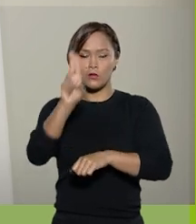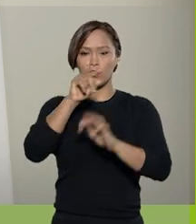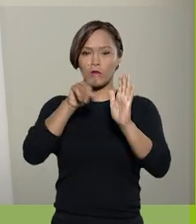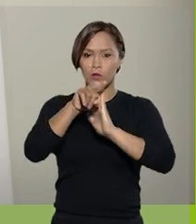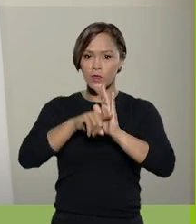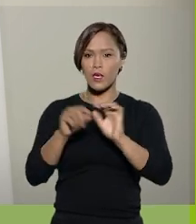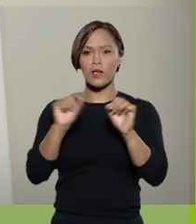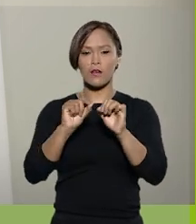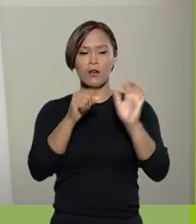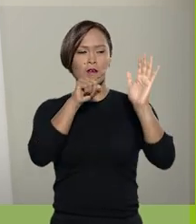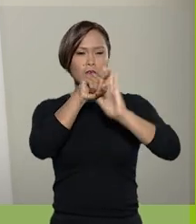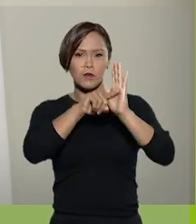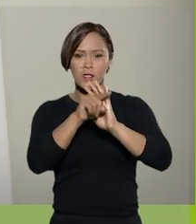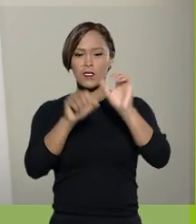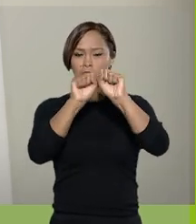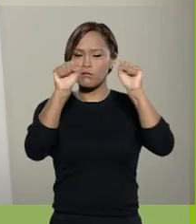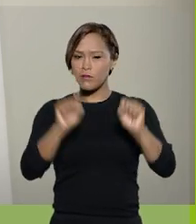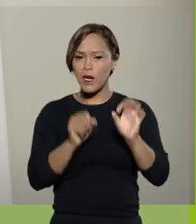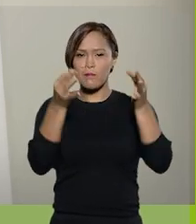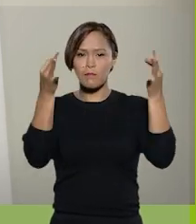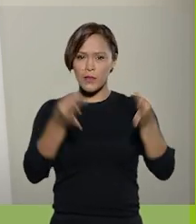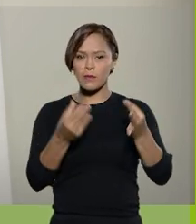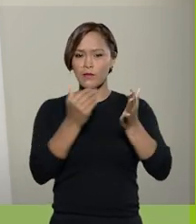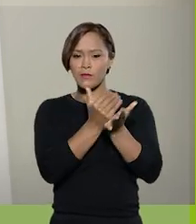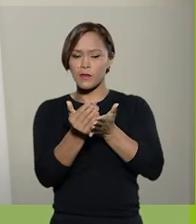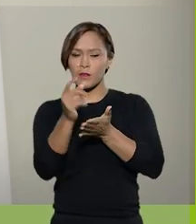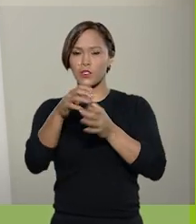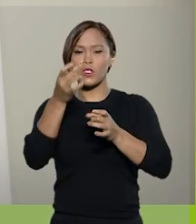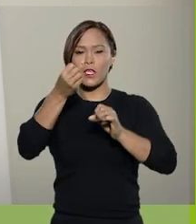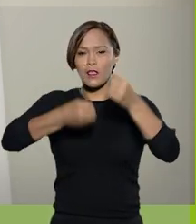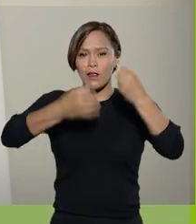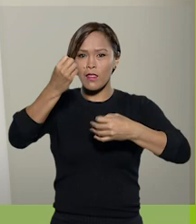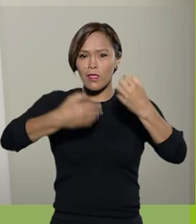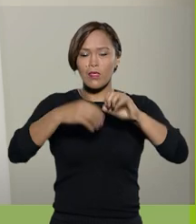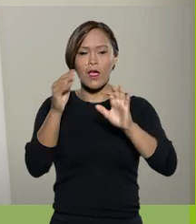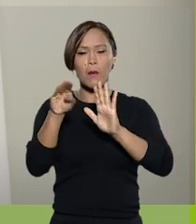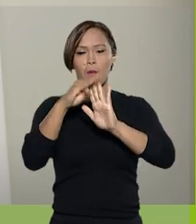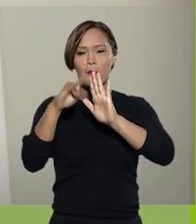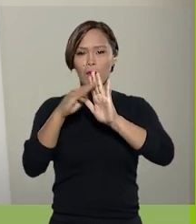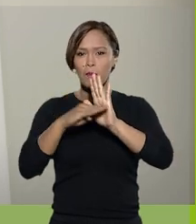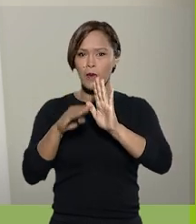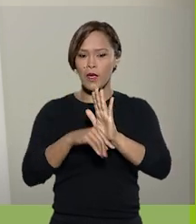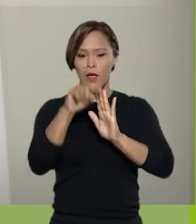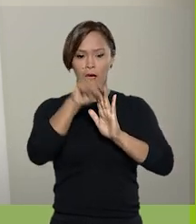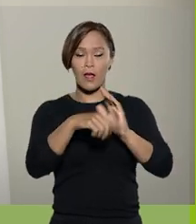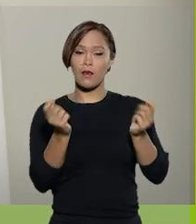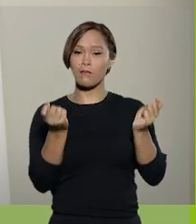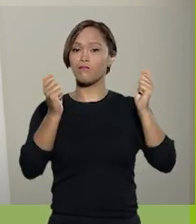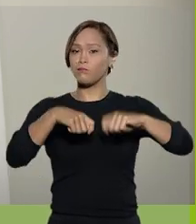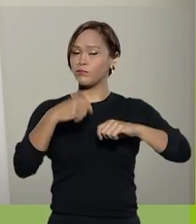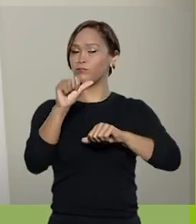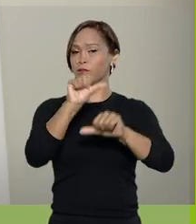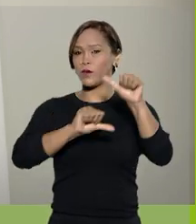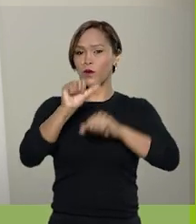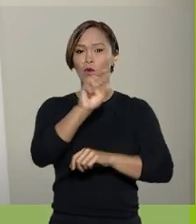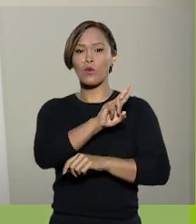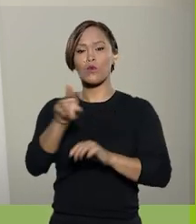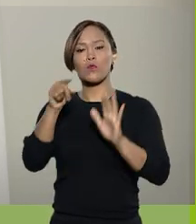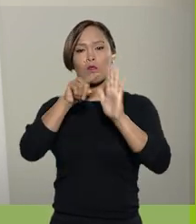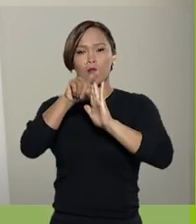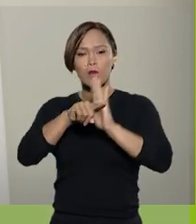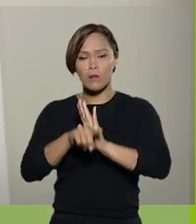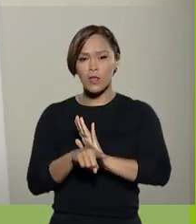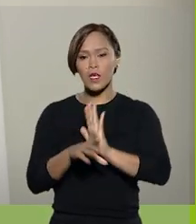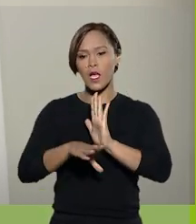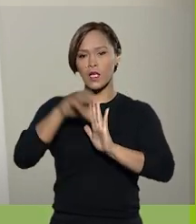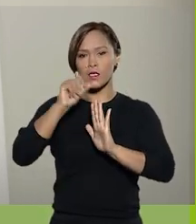que realizam pesquisas sistemáticas a partir de critérios padronizados. Aqui é possível alterar o nome da pesquisa